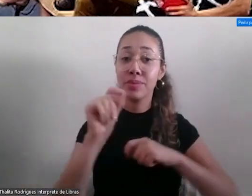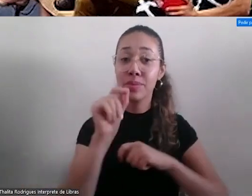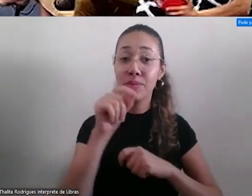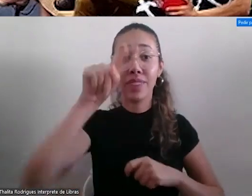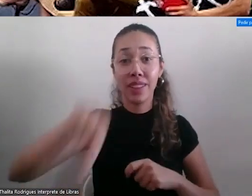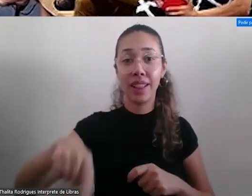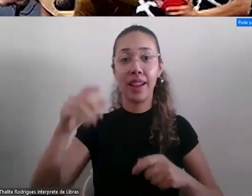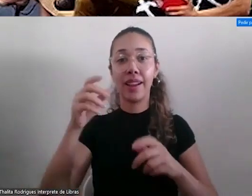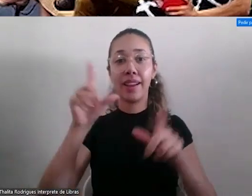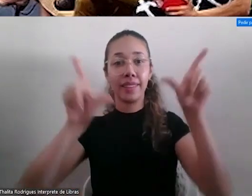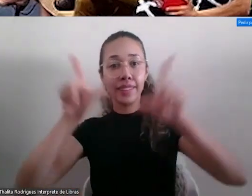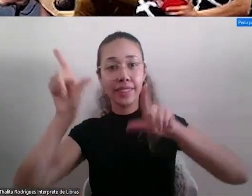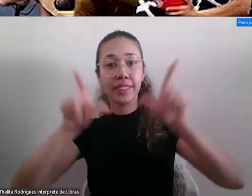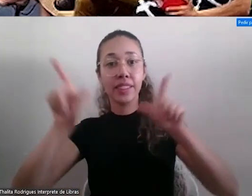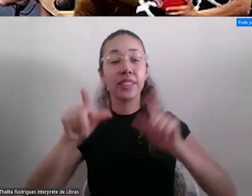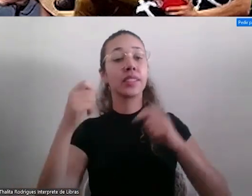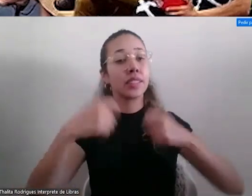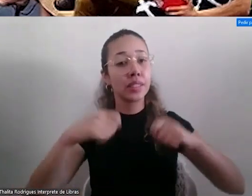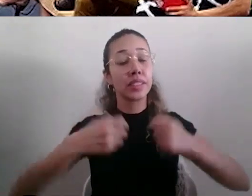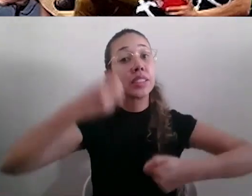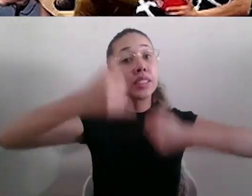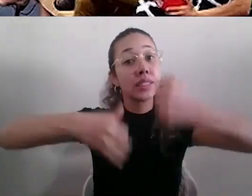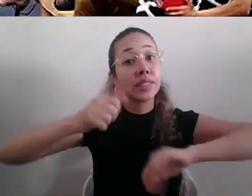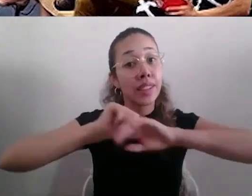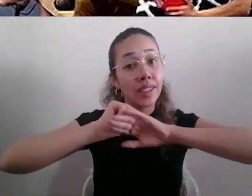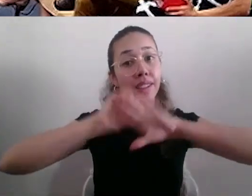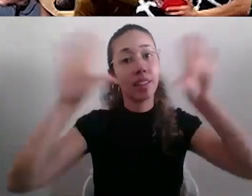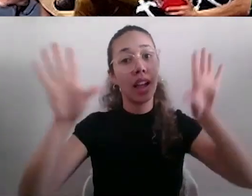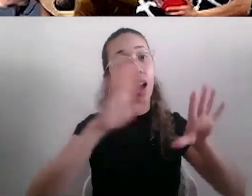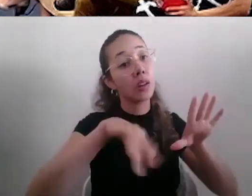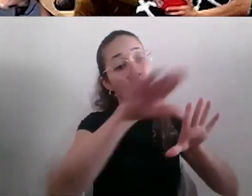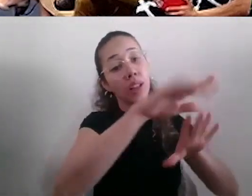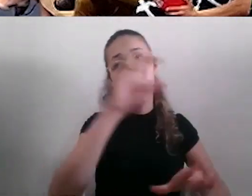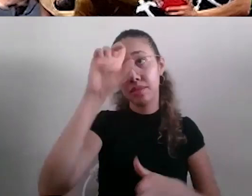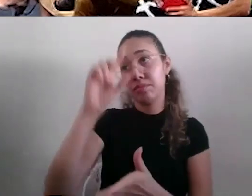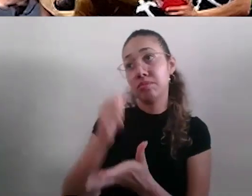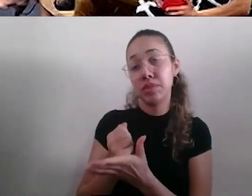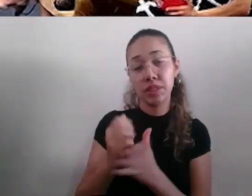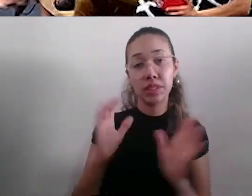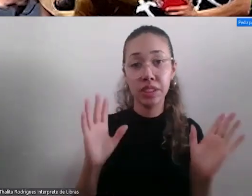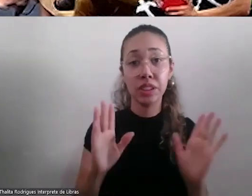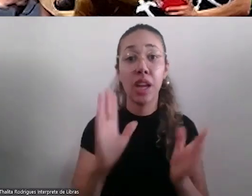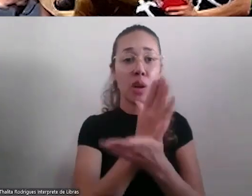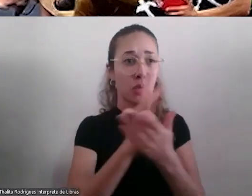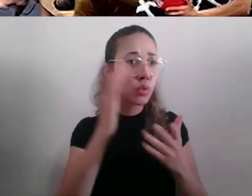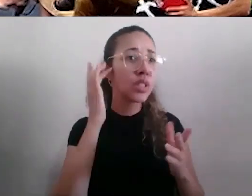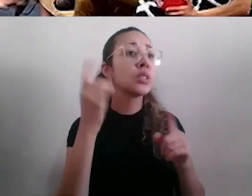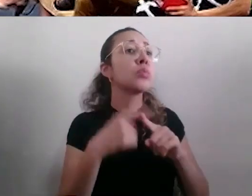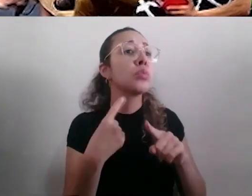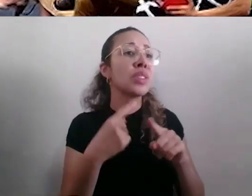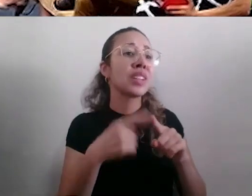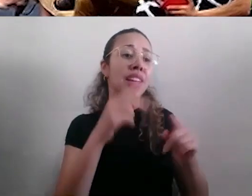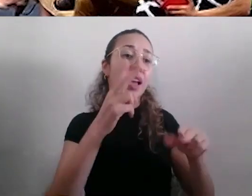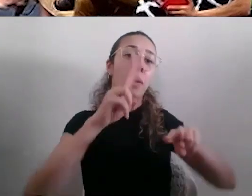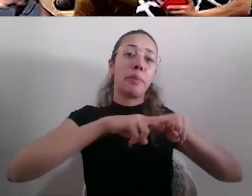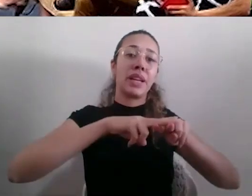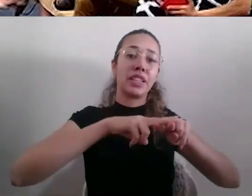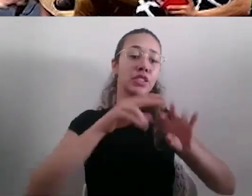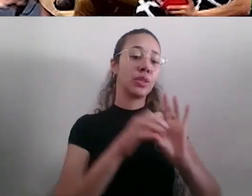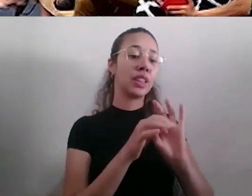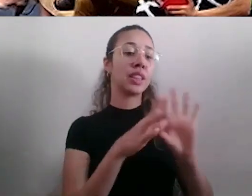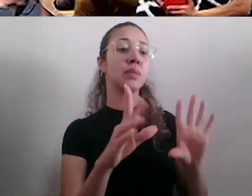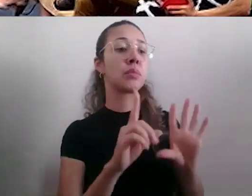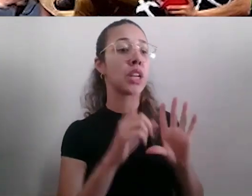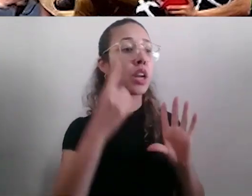fazer pressão para o lado que quiser. A pessoa acha que não pode ter saidinha, então vamos entender por quê. Não é porque